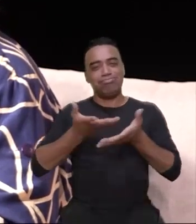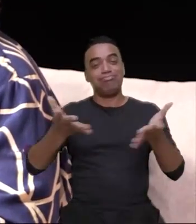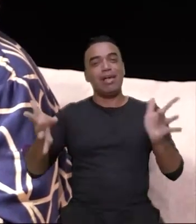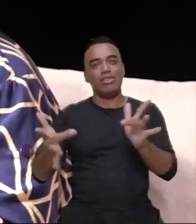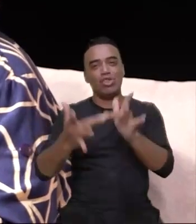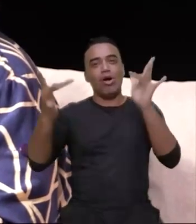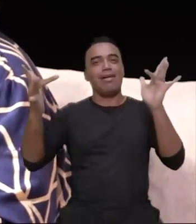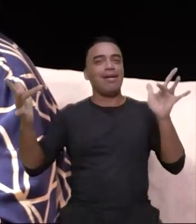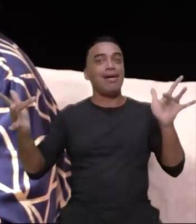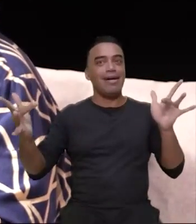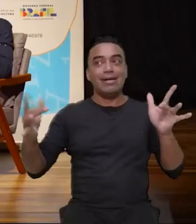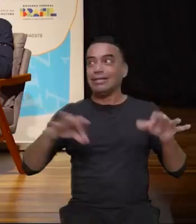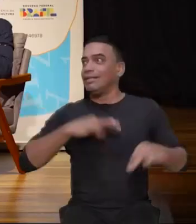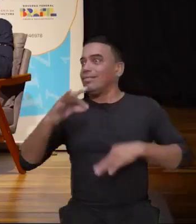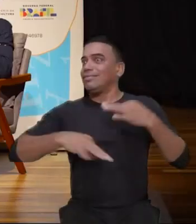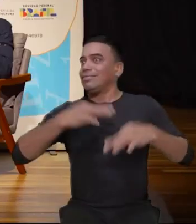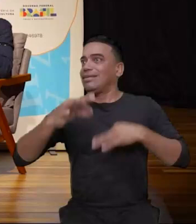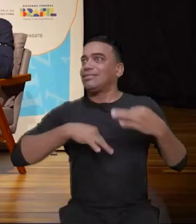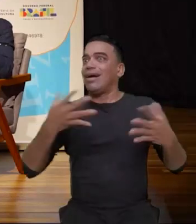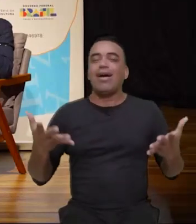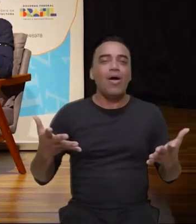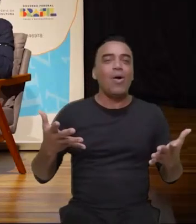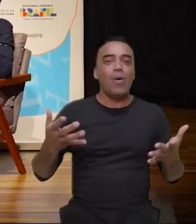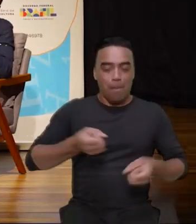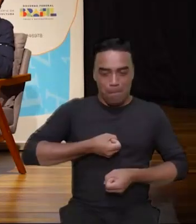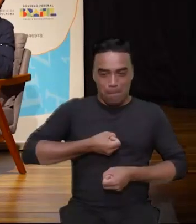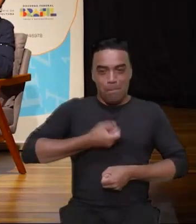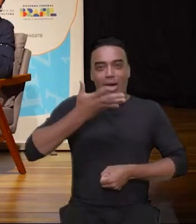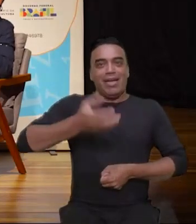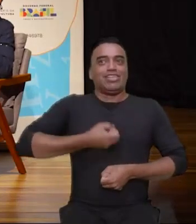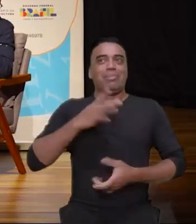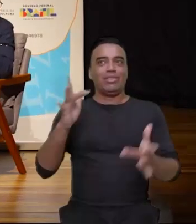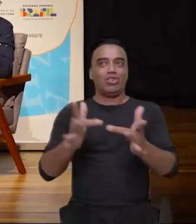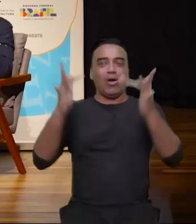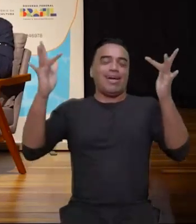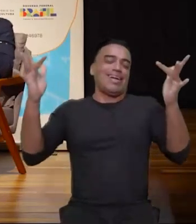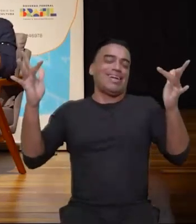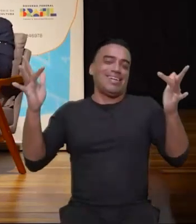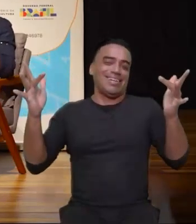tocar também no estado de tesão e tocar poeticamente, né?